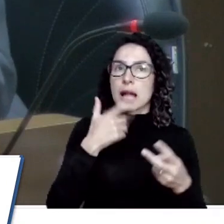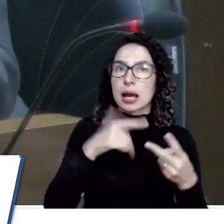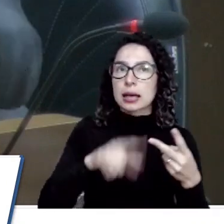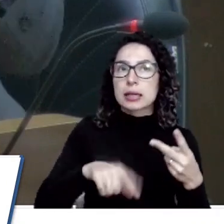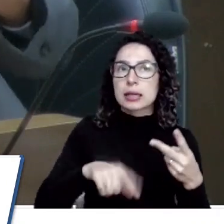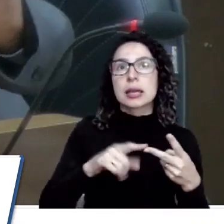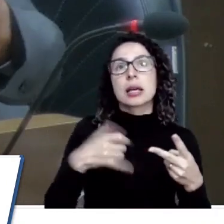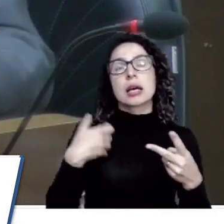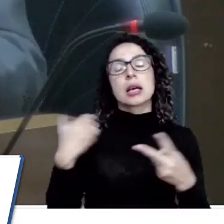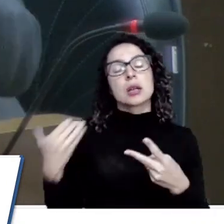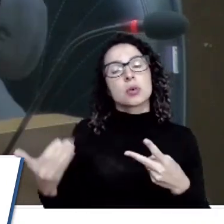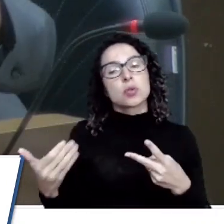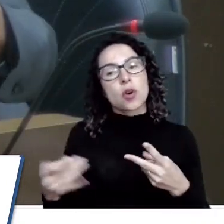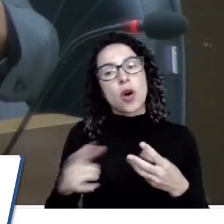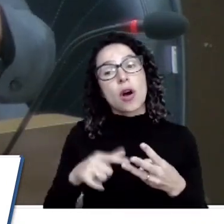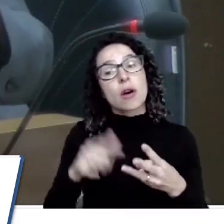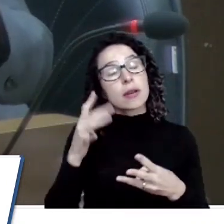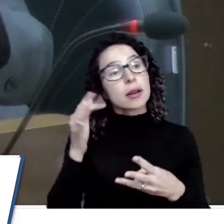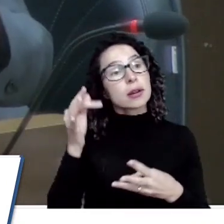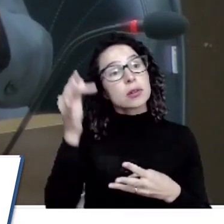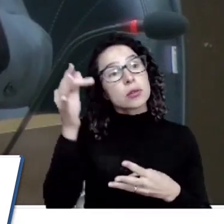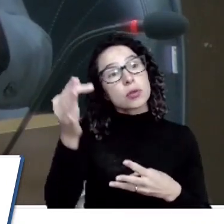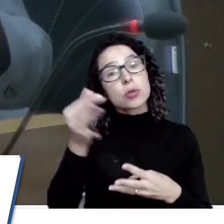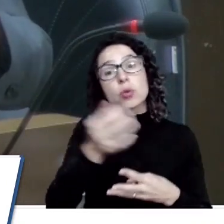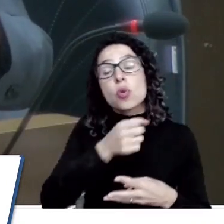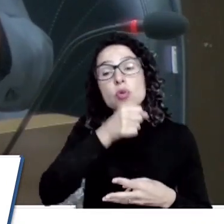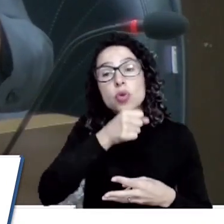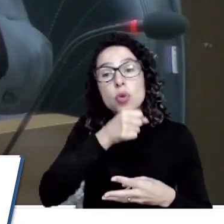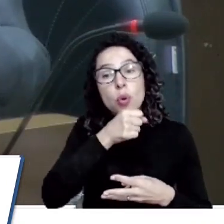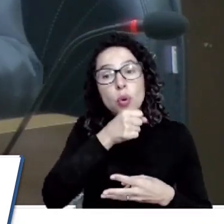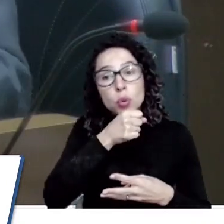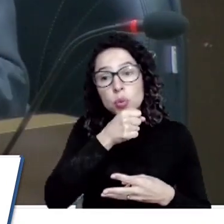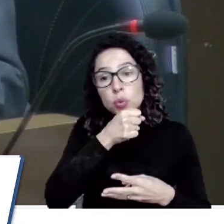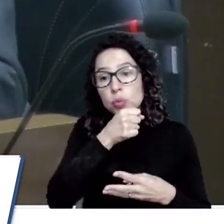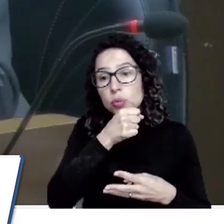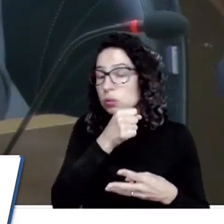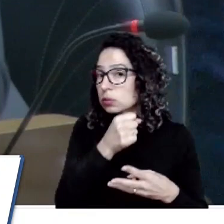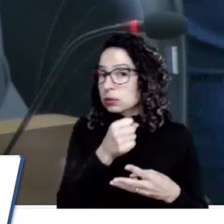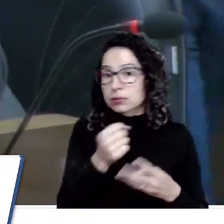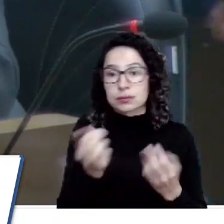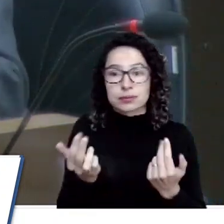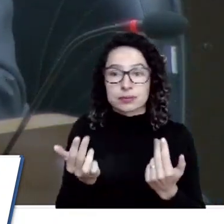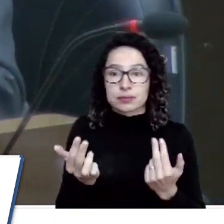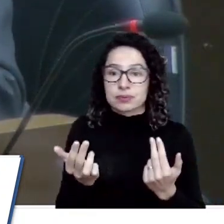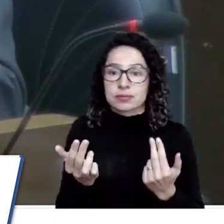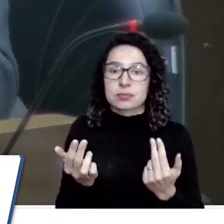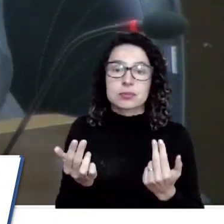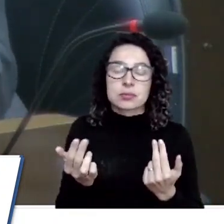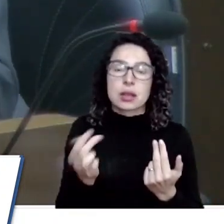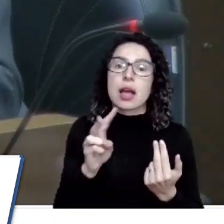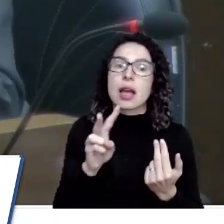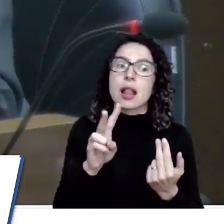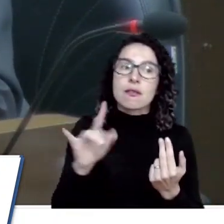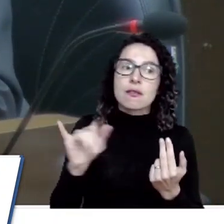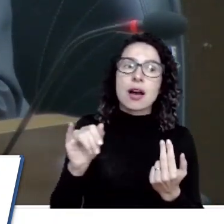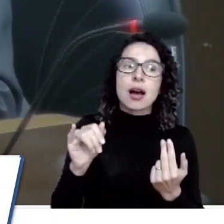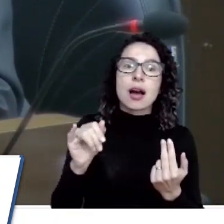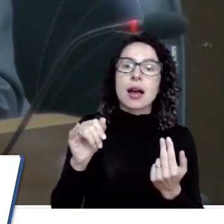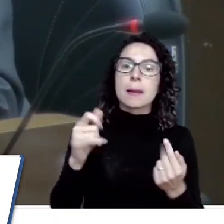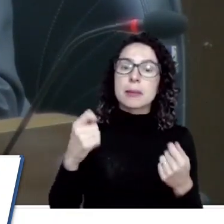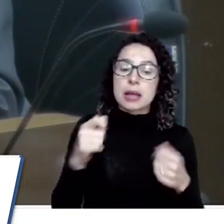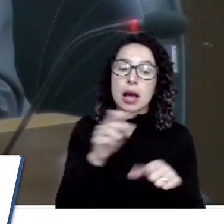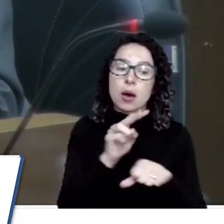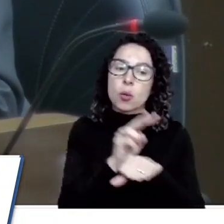jovem e amanhã esse idoso também, que ele vai ter, que requer um